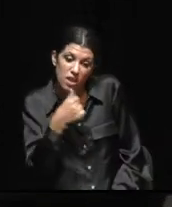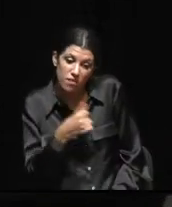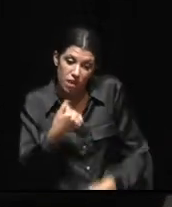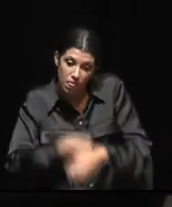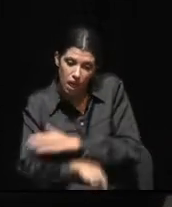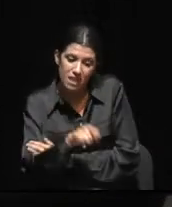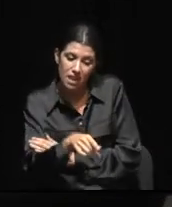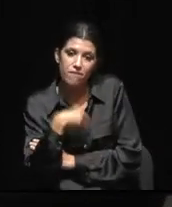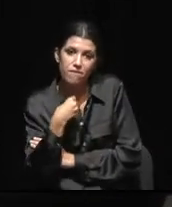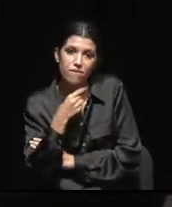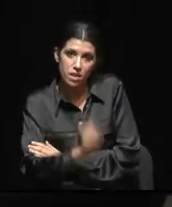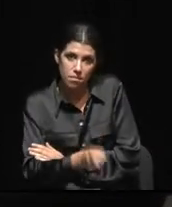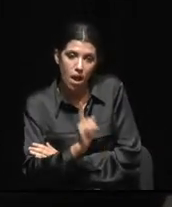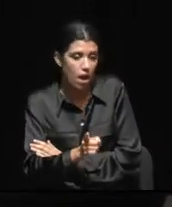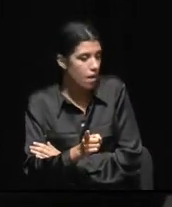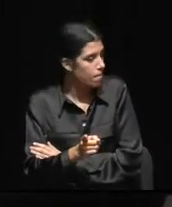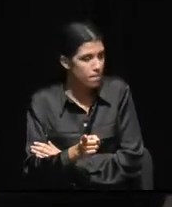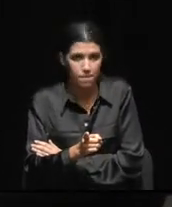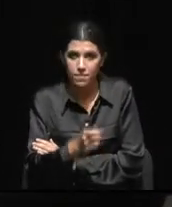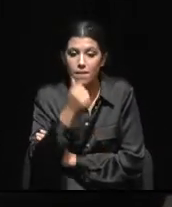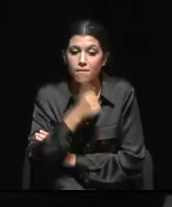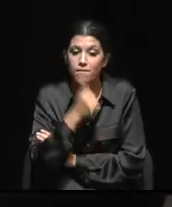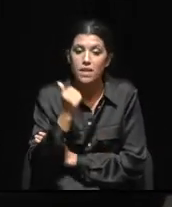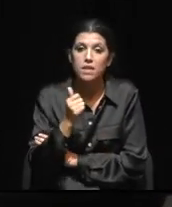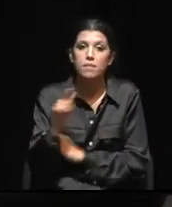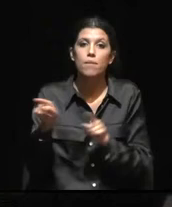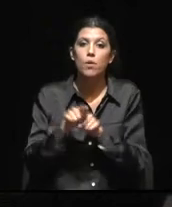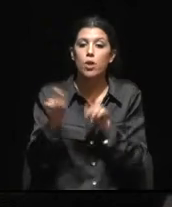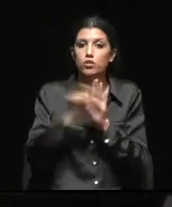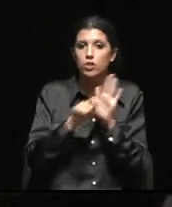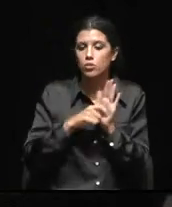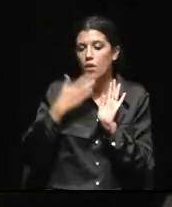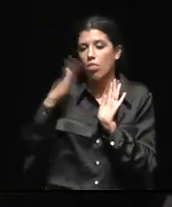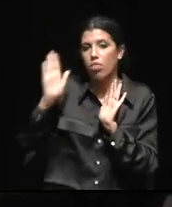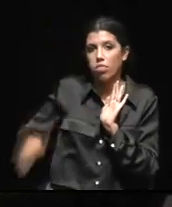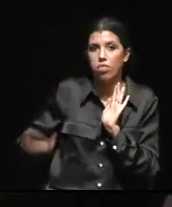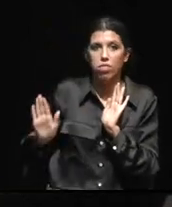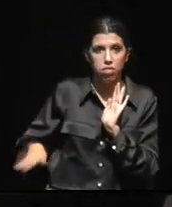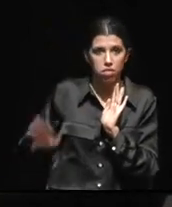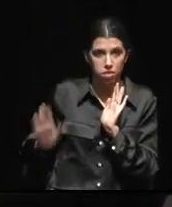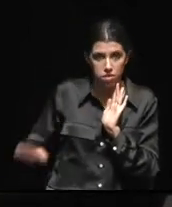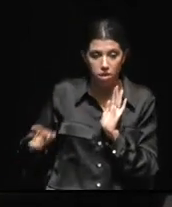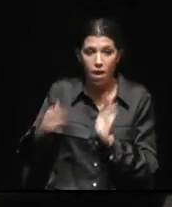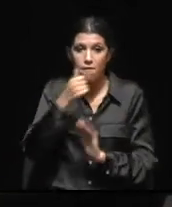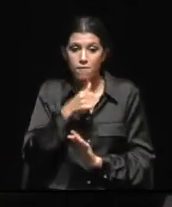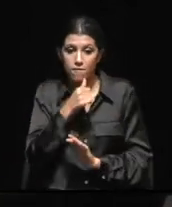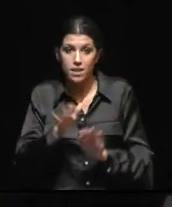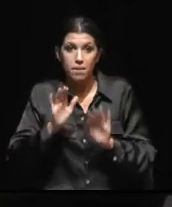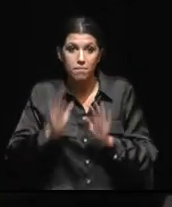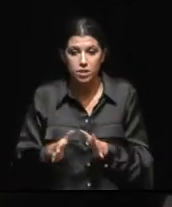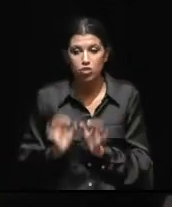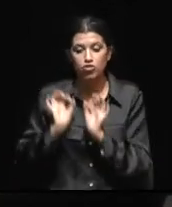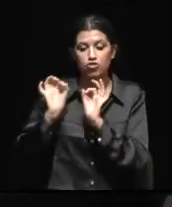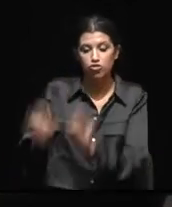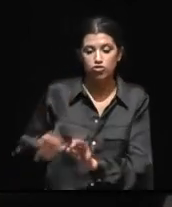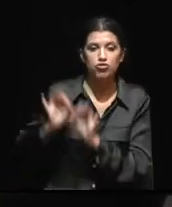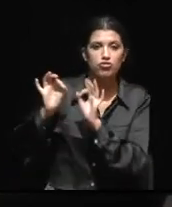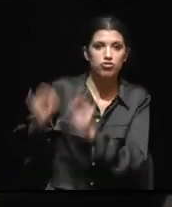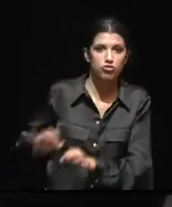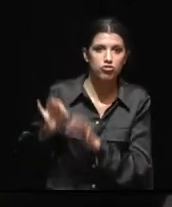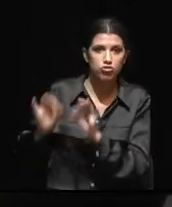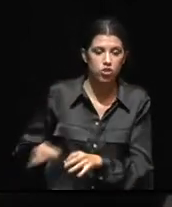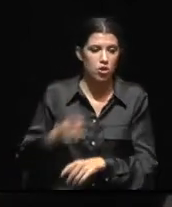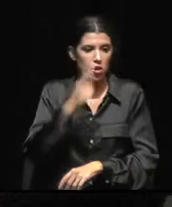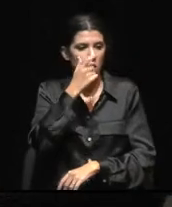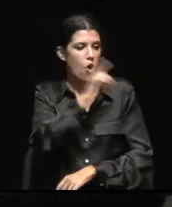que nascem ser vítima um estatuto de minoridade as precisam que tomem conta deles precisam que